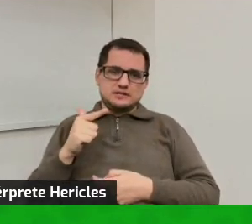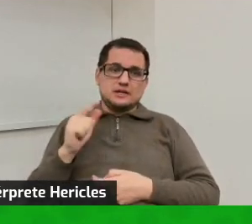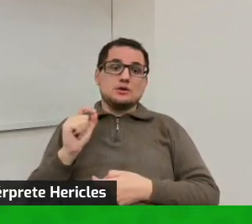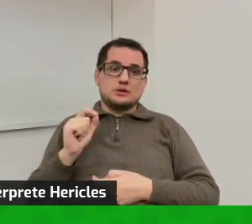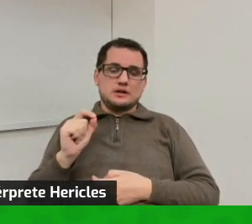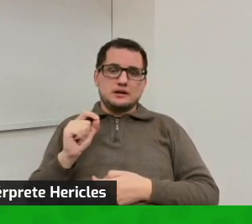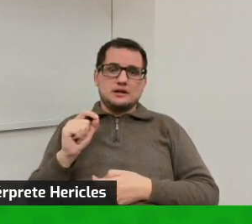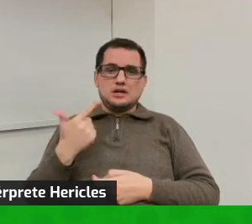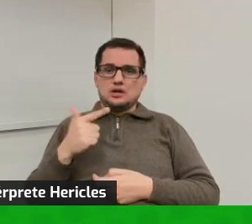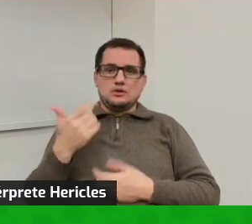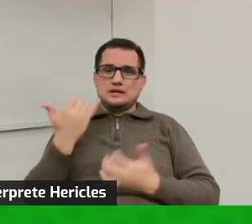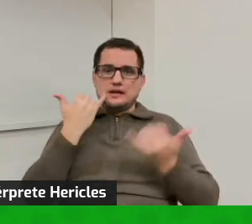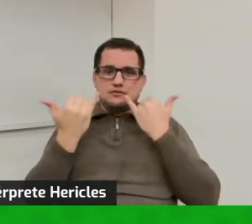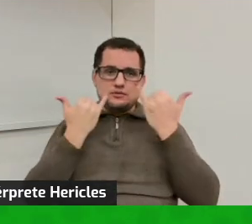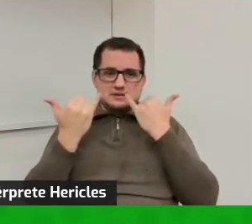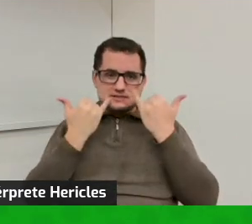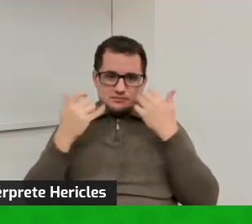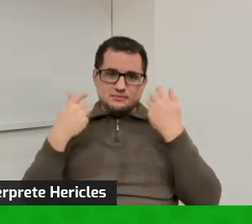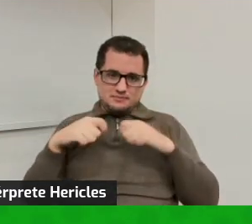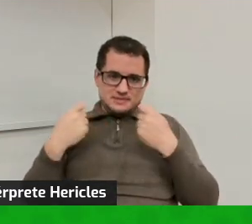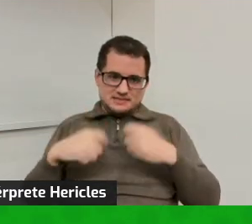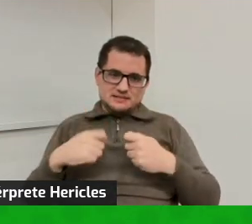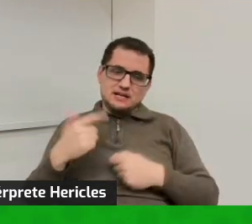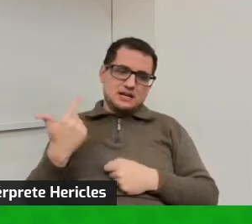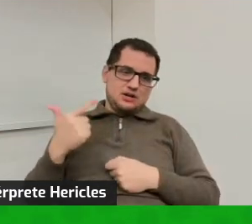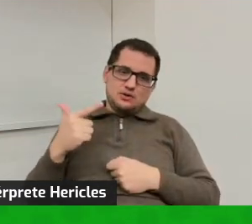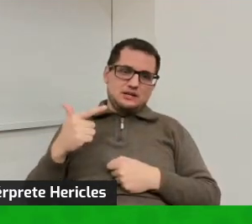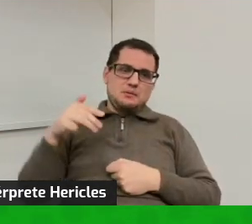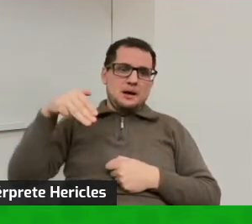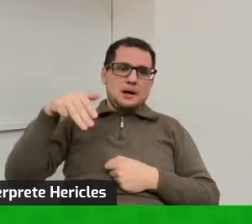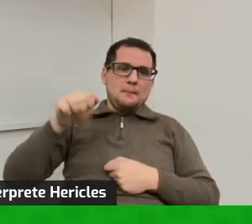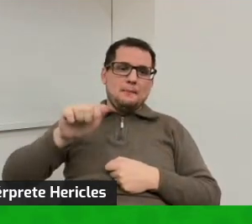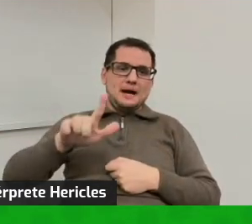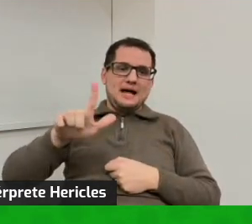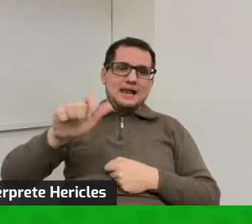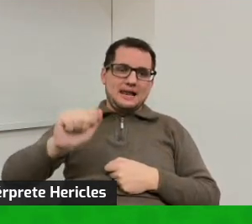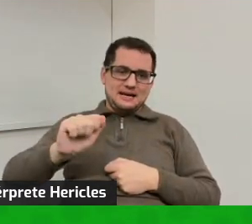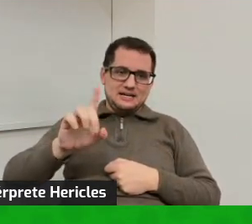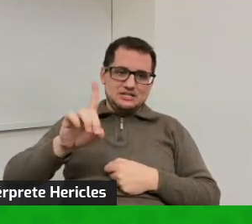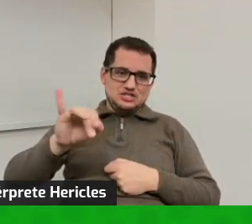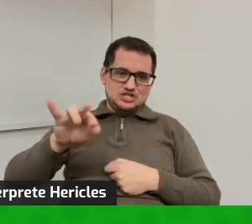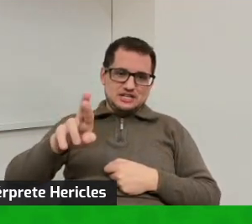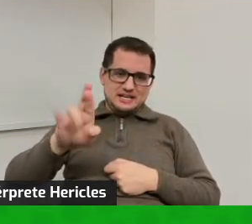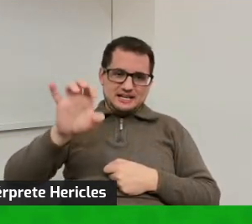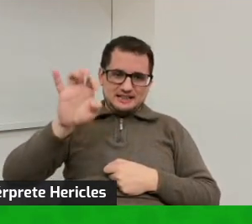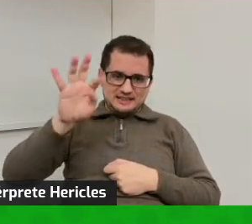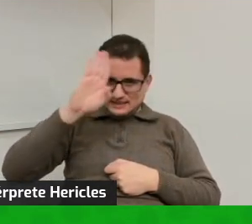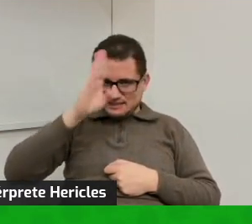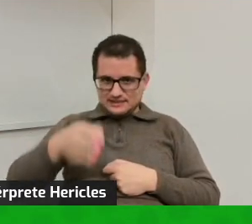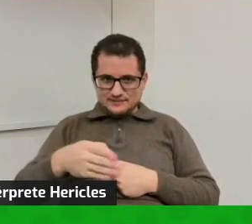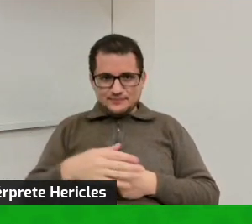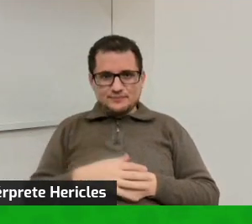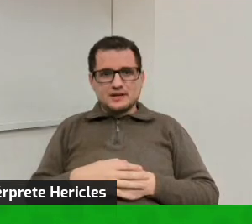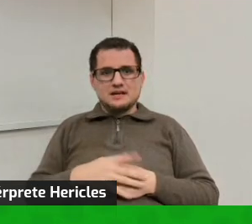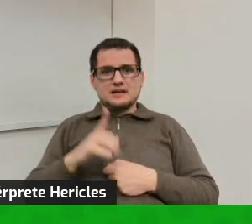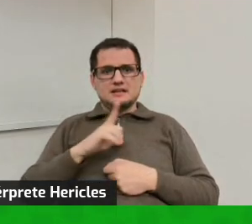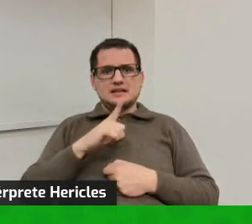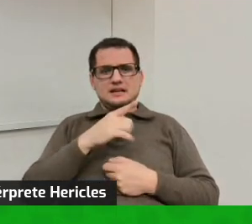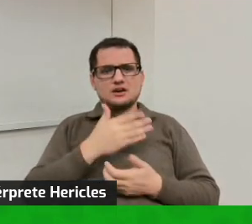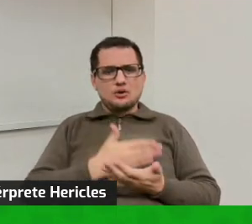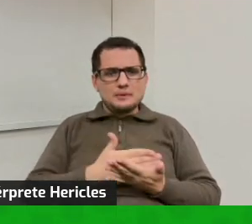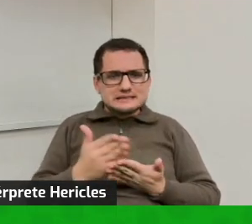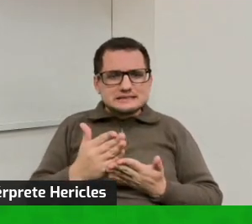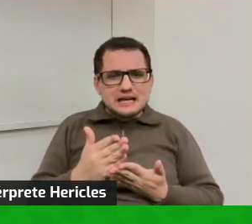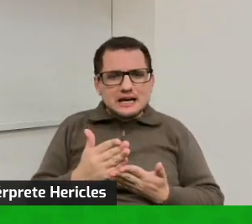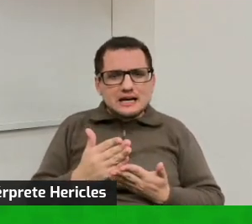as minhas informações carregadas. Eu não tenho ainda uma mala direta cadastrada. Tem aqui iniciar mala direta, com wizard e tudo